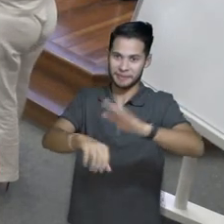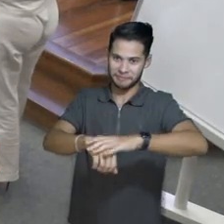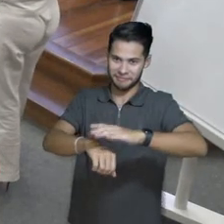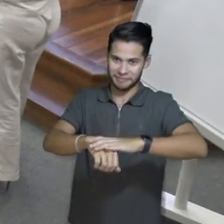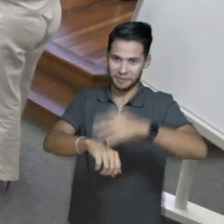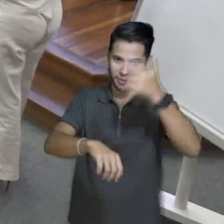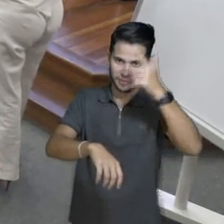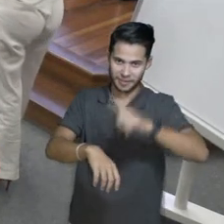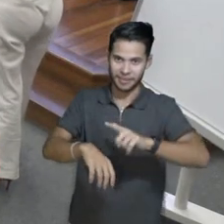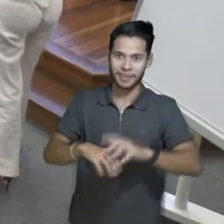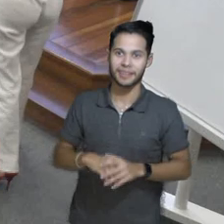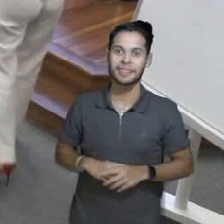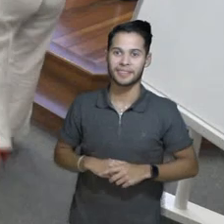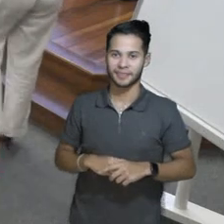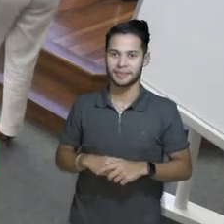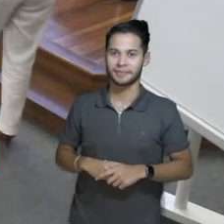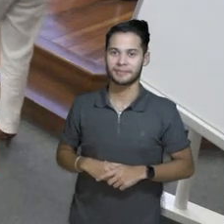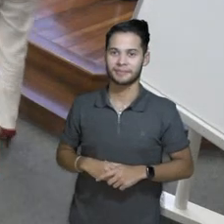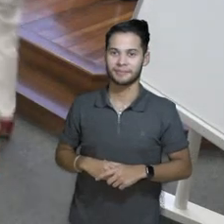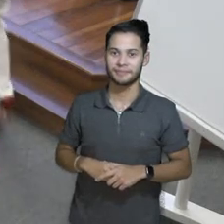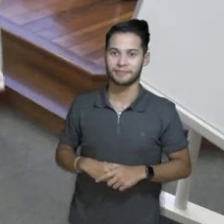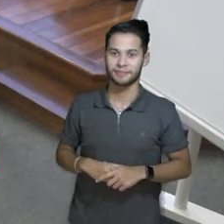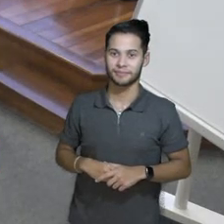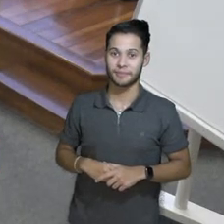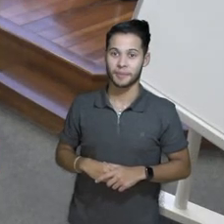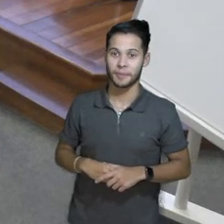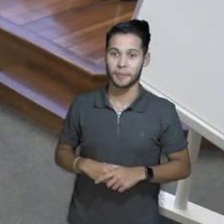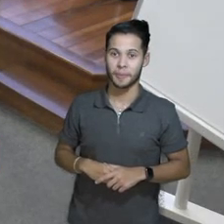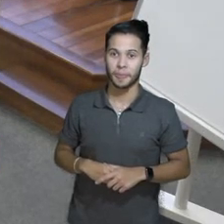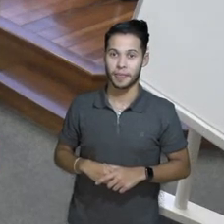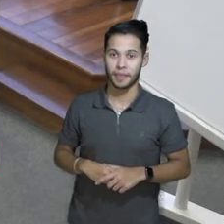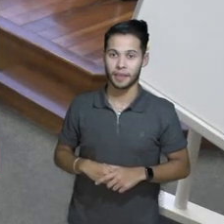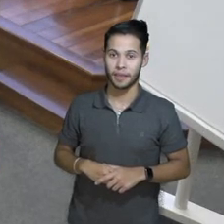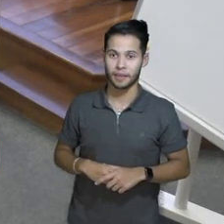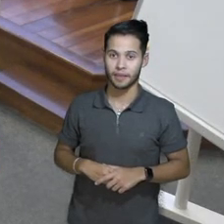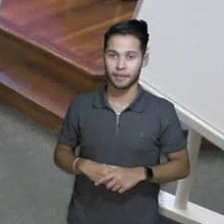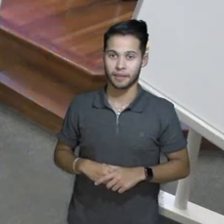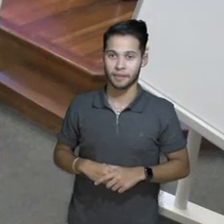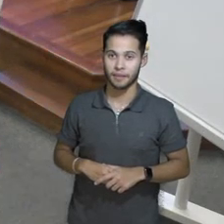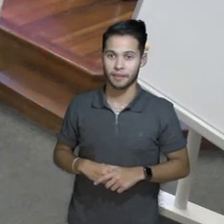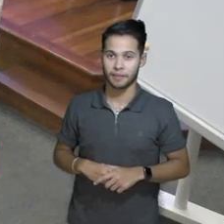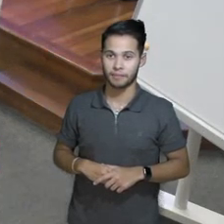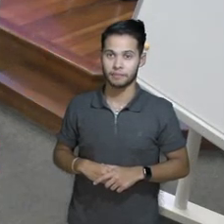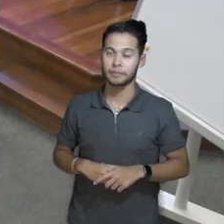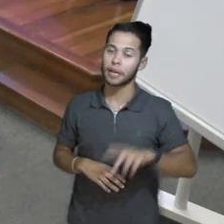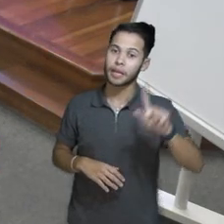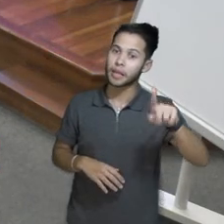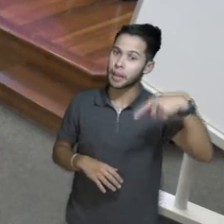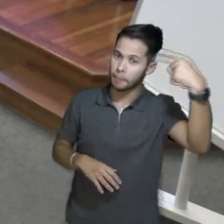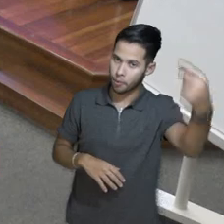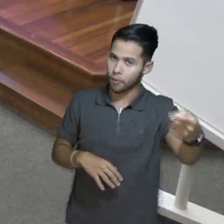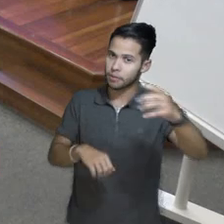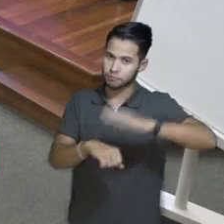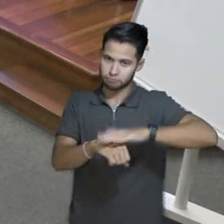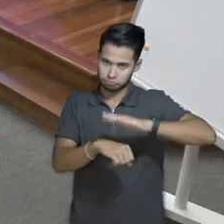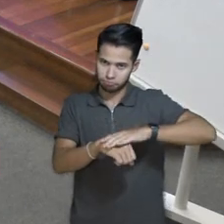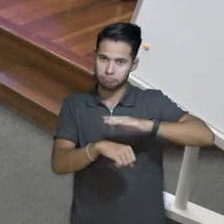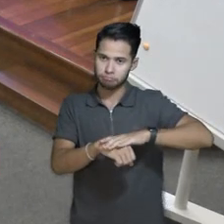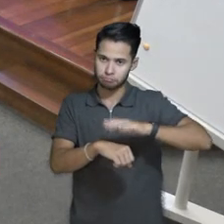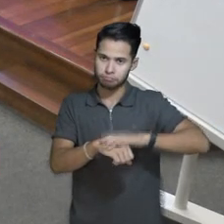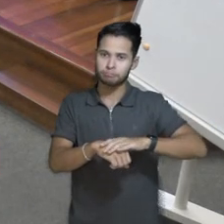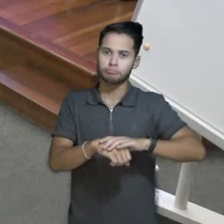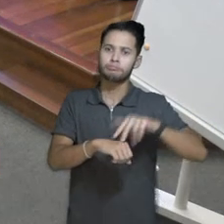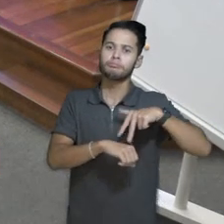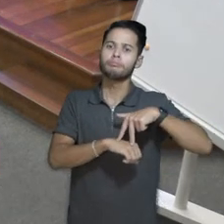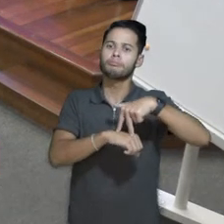pode passar até que daí ao conseguir ter essa autonomia ele consegue então perceber e ver